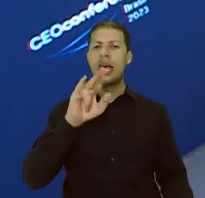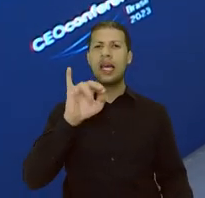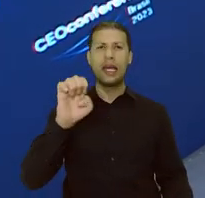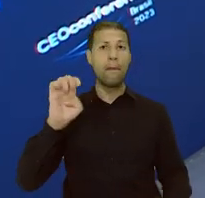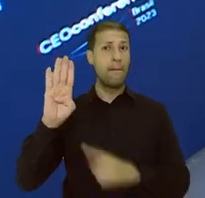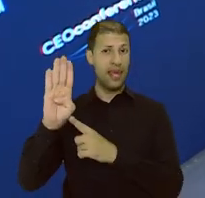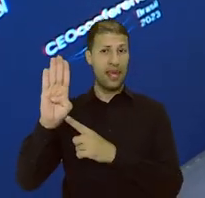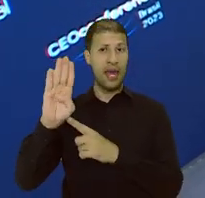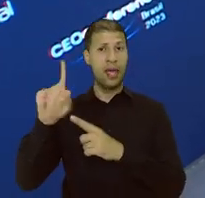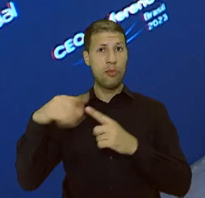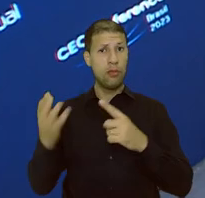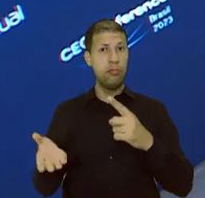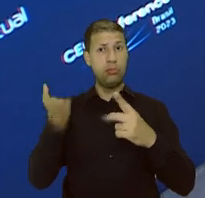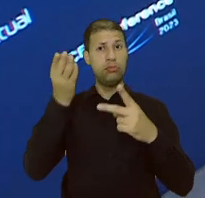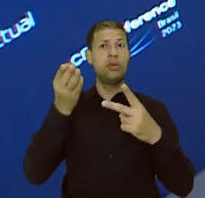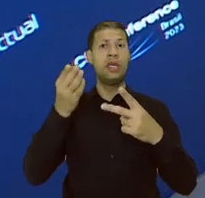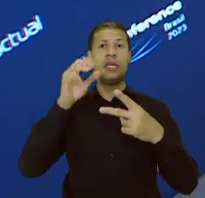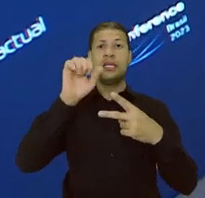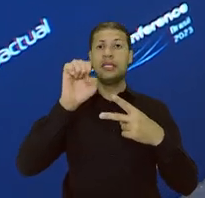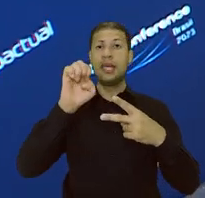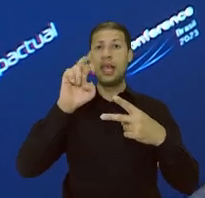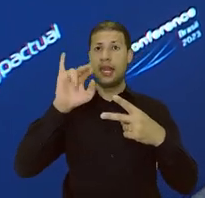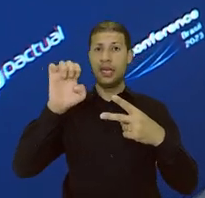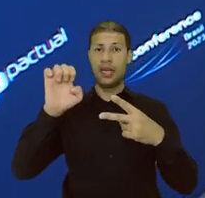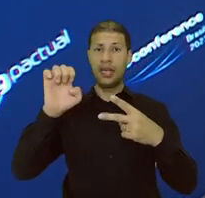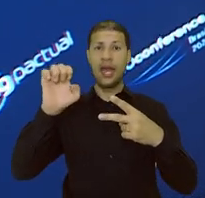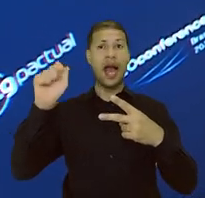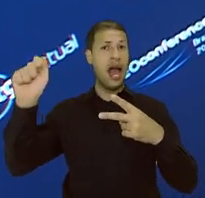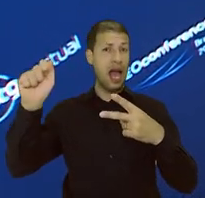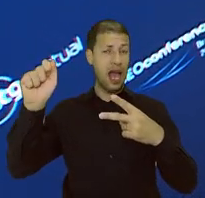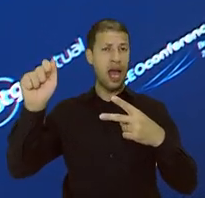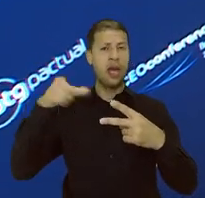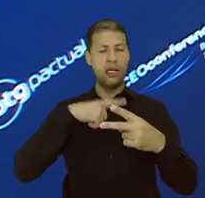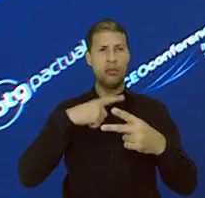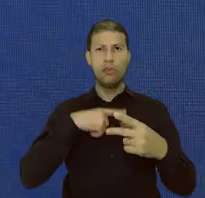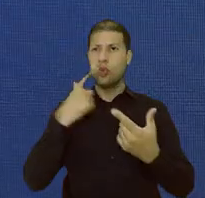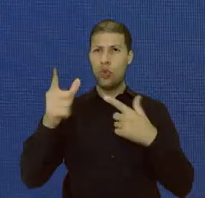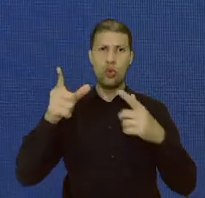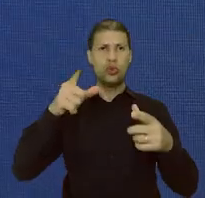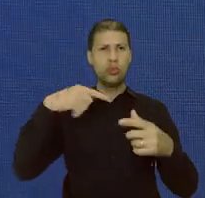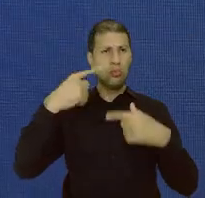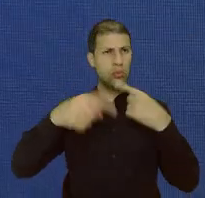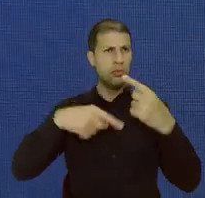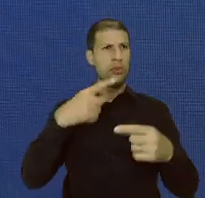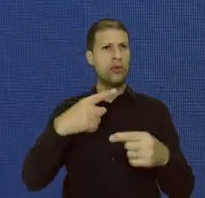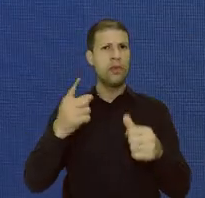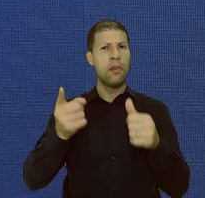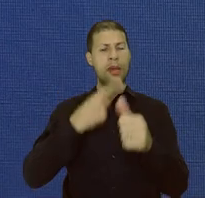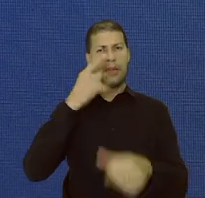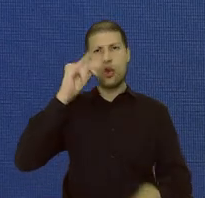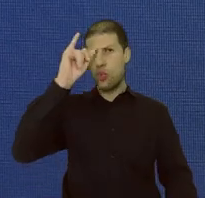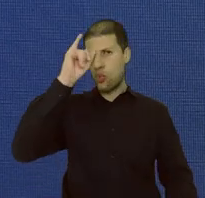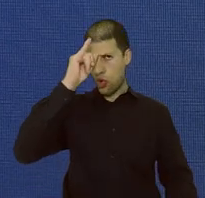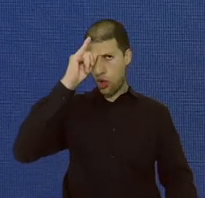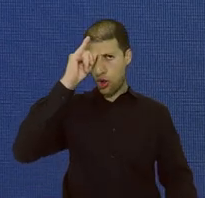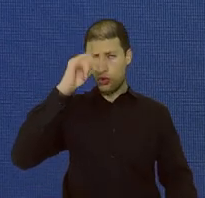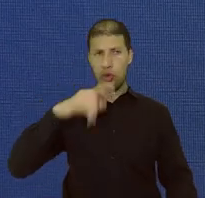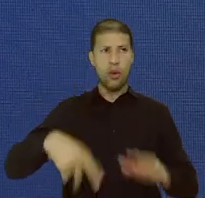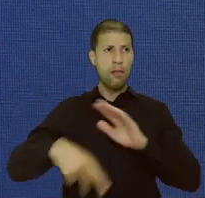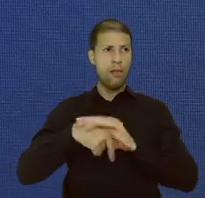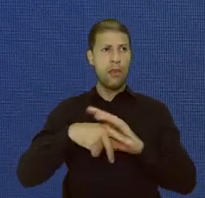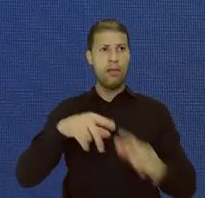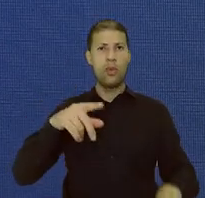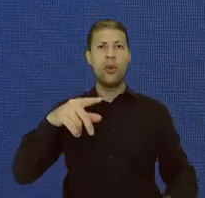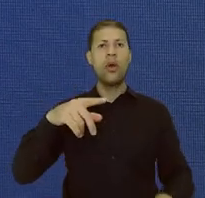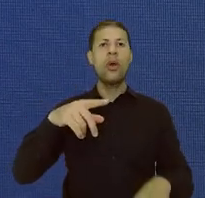e a gente depois entrou nessa rodada subsequentes e virou o primeiro unicórnio no mercado turco é